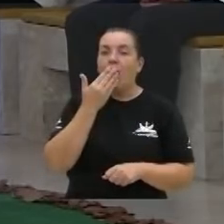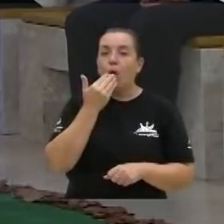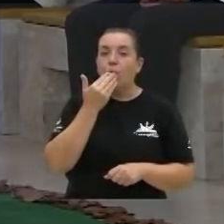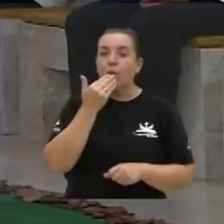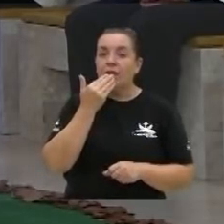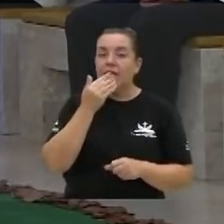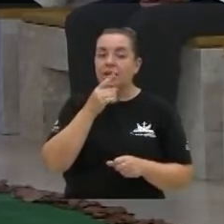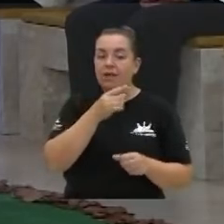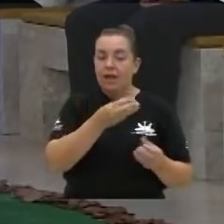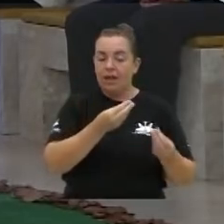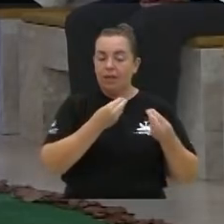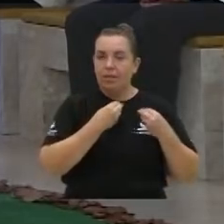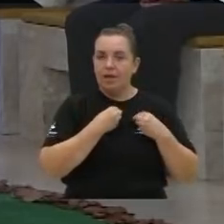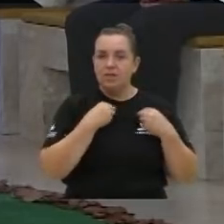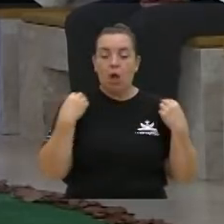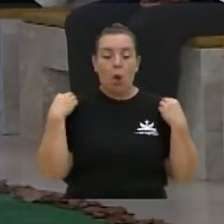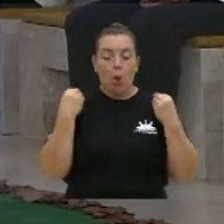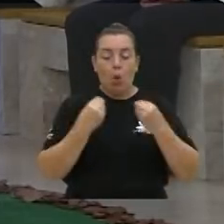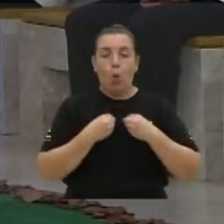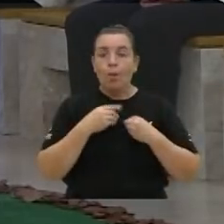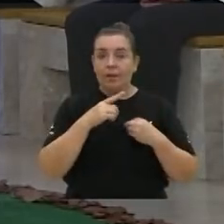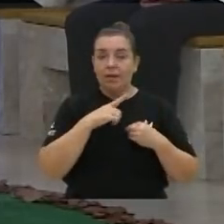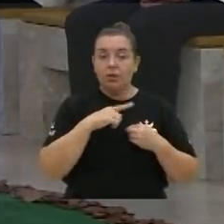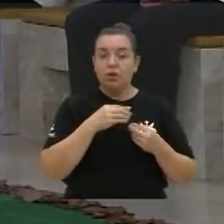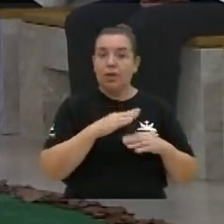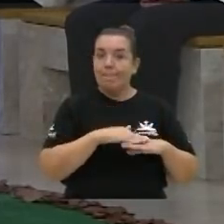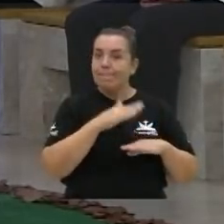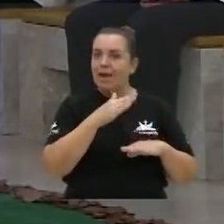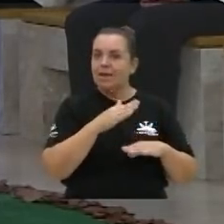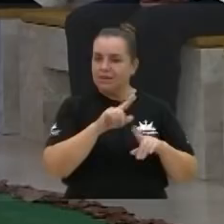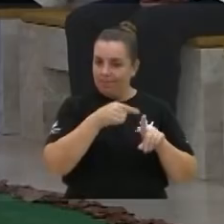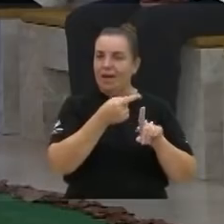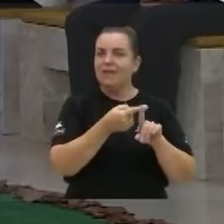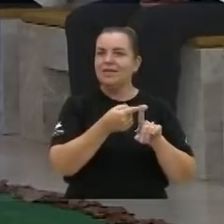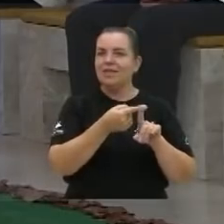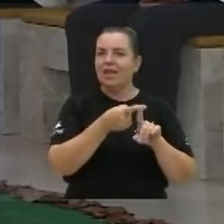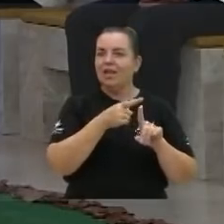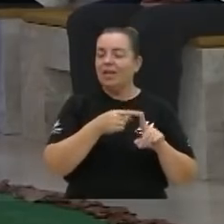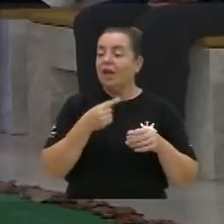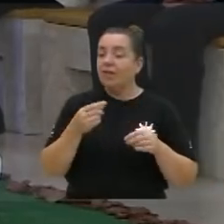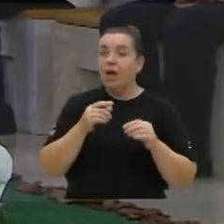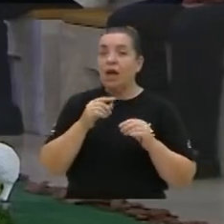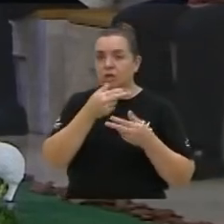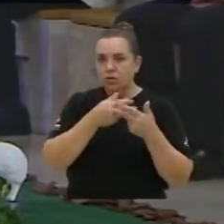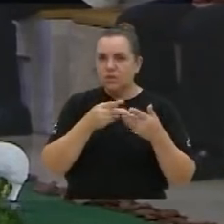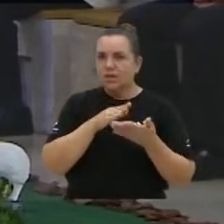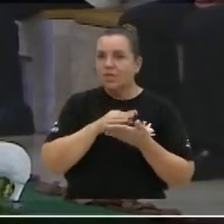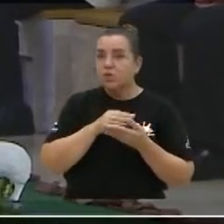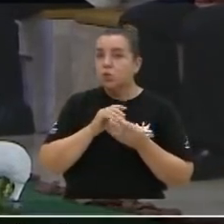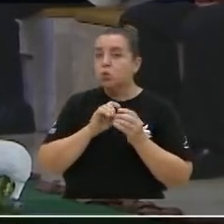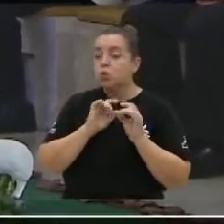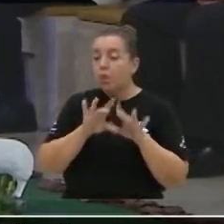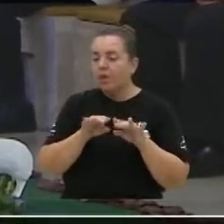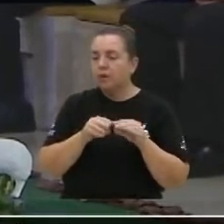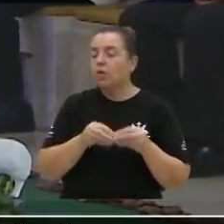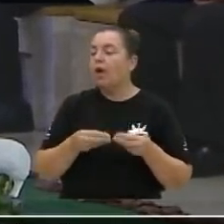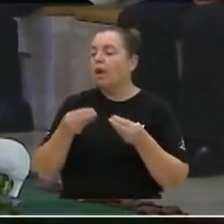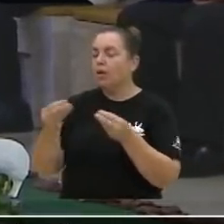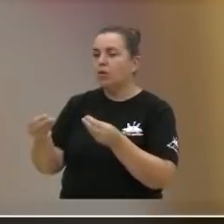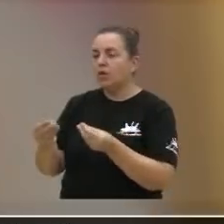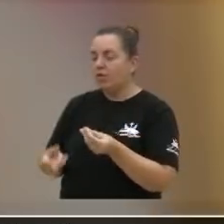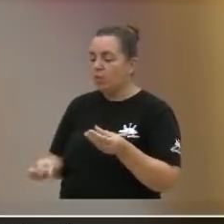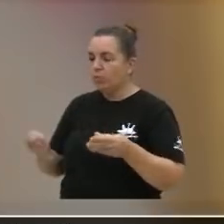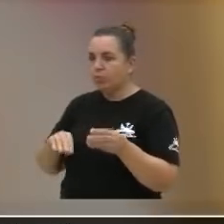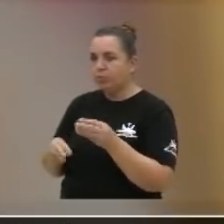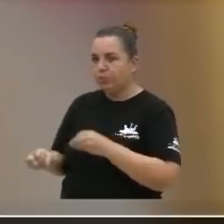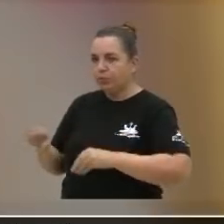que ela ganhava, a roupinha mais que ela ganhava, aquilo que ela via que estava sobrando, ela colocava no seu